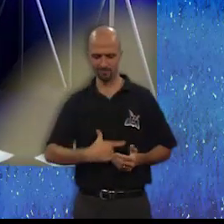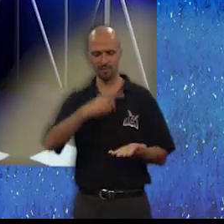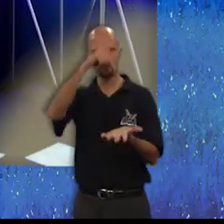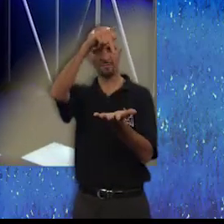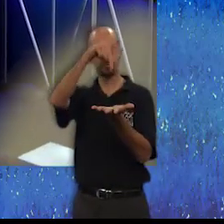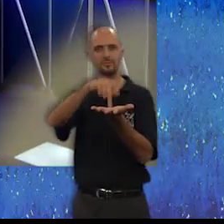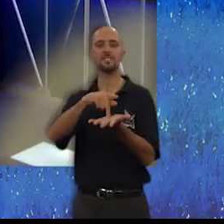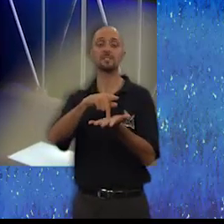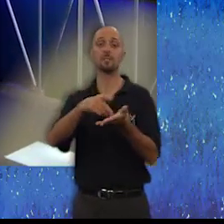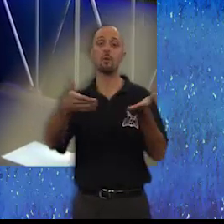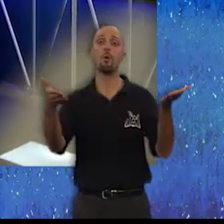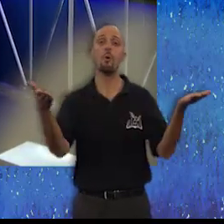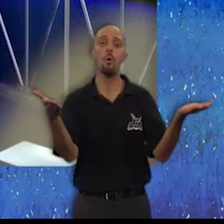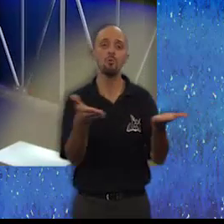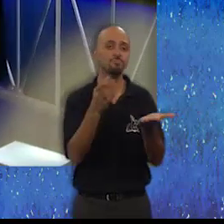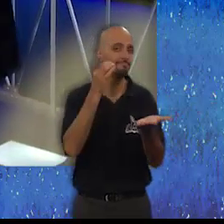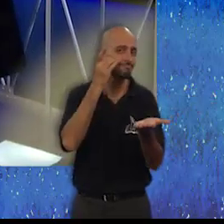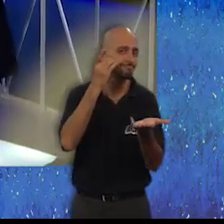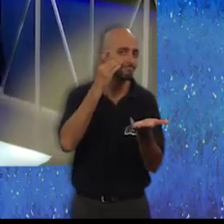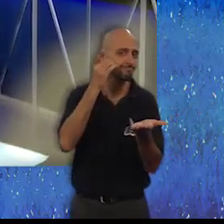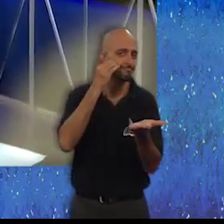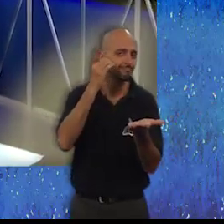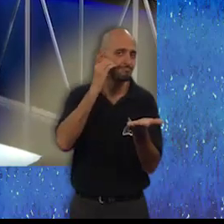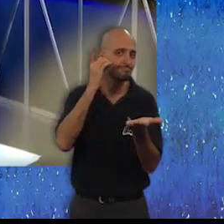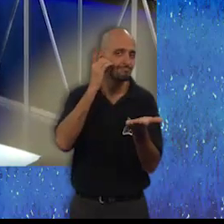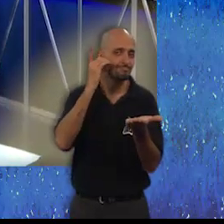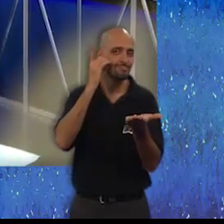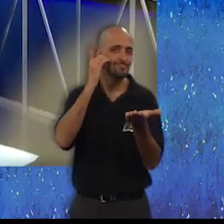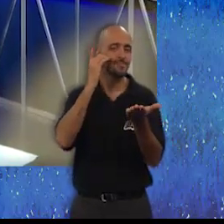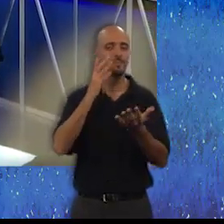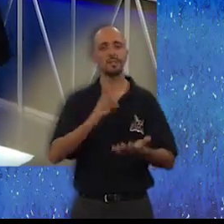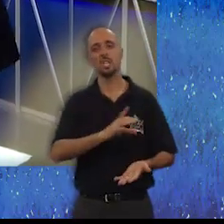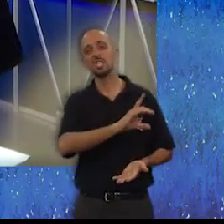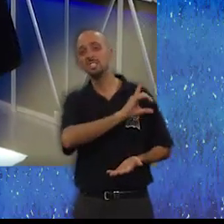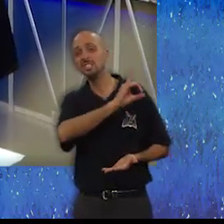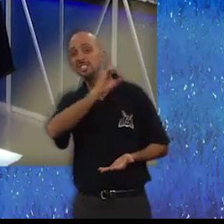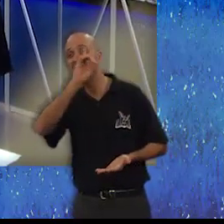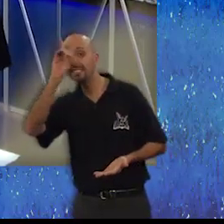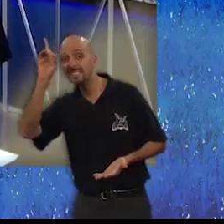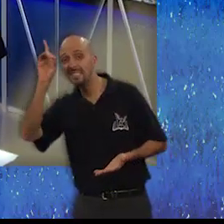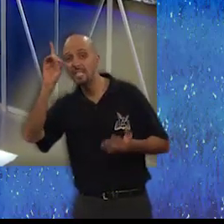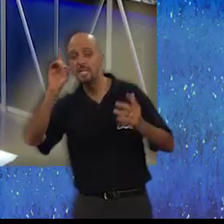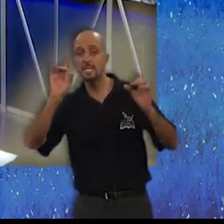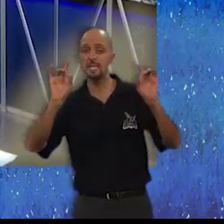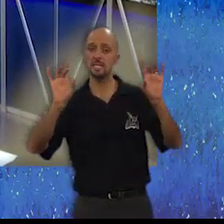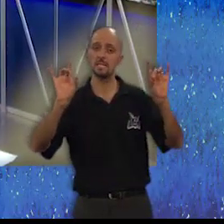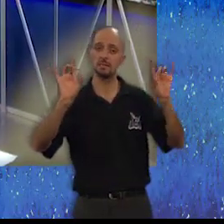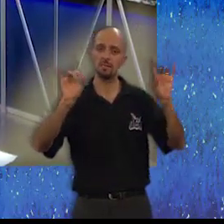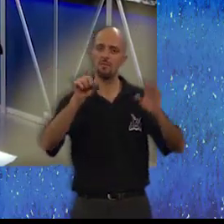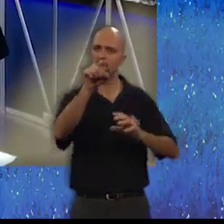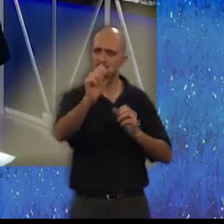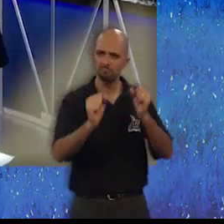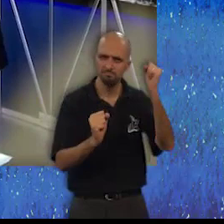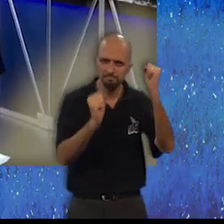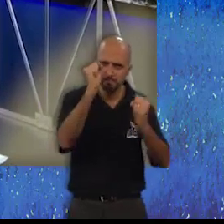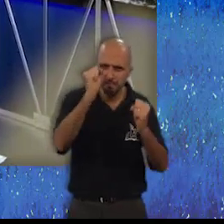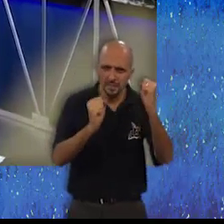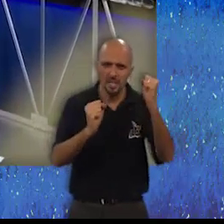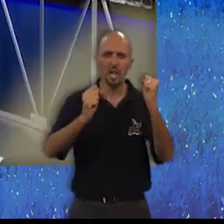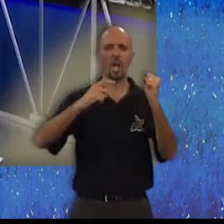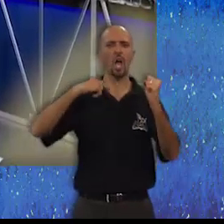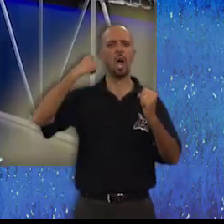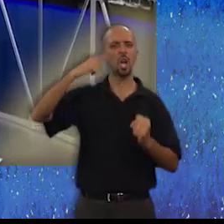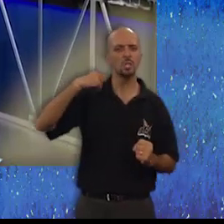eu creio que hoje é o dia para você que tem aí a sua empresa, você que é um empresário, você que é um